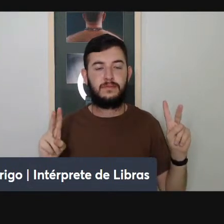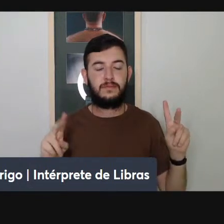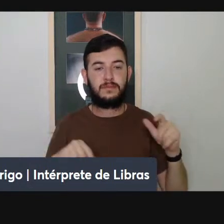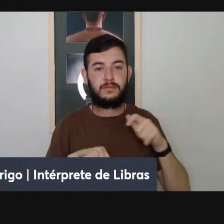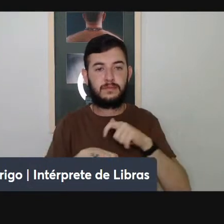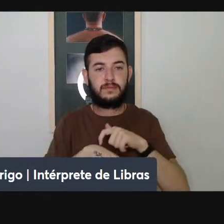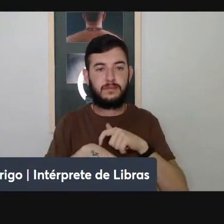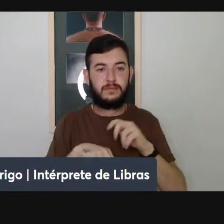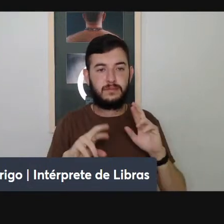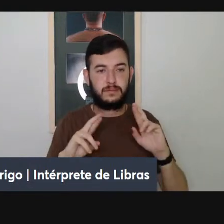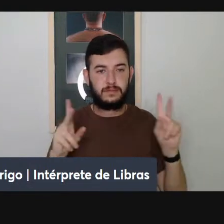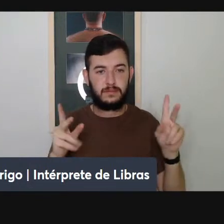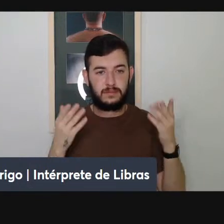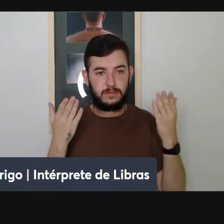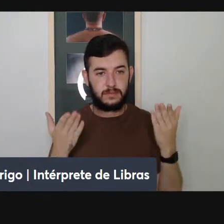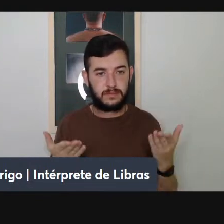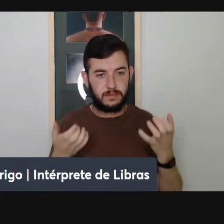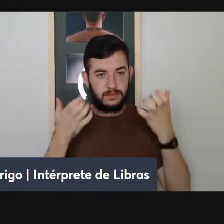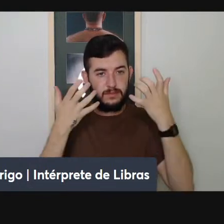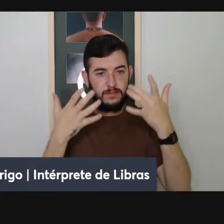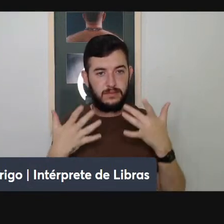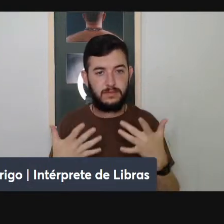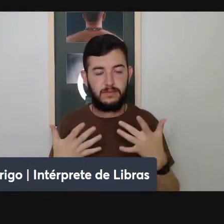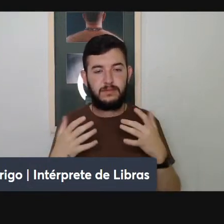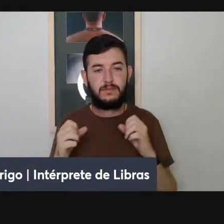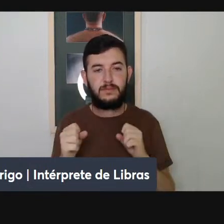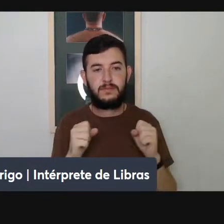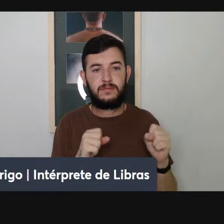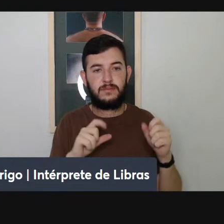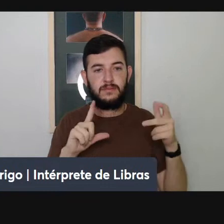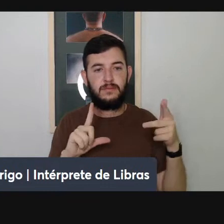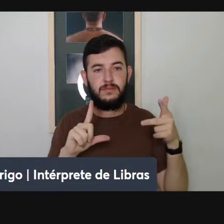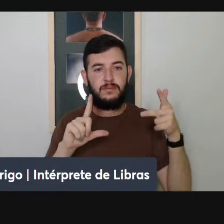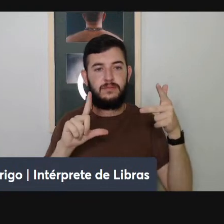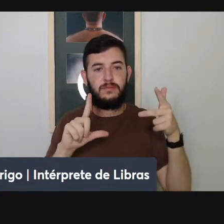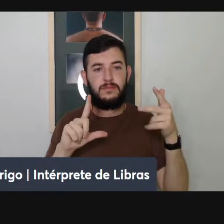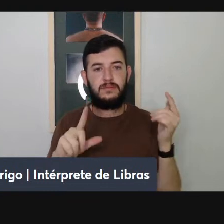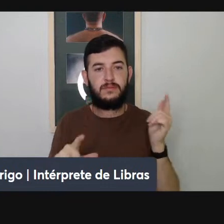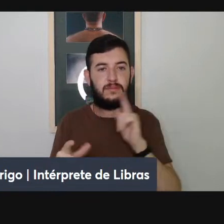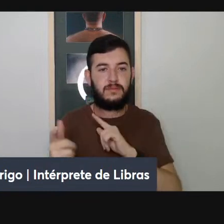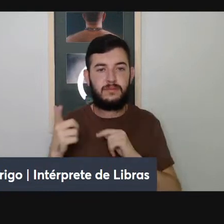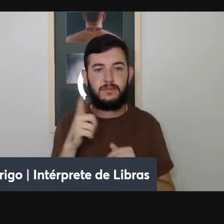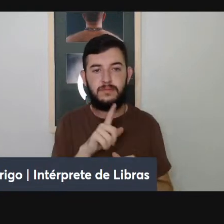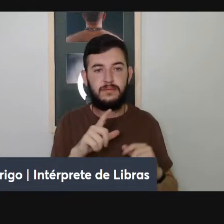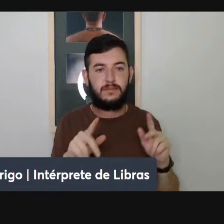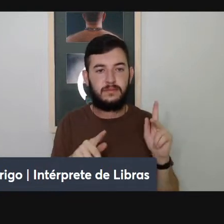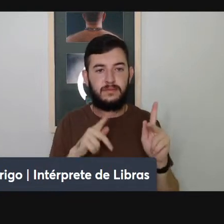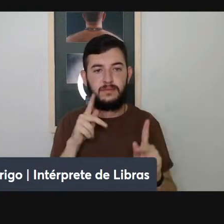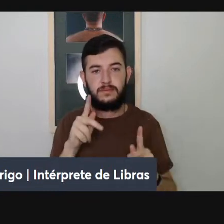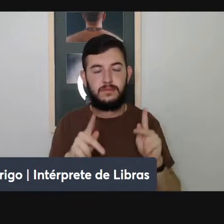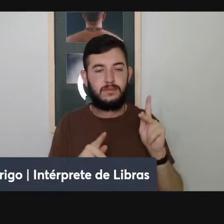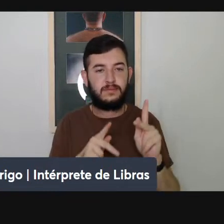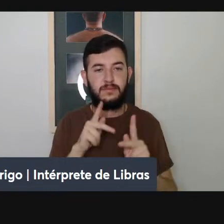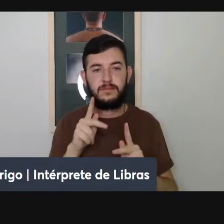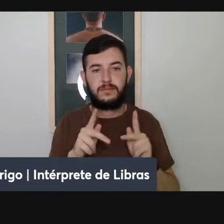a possibilidade também de que essa live alcance um público muito maior, para